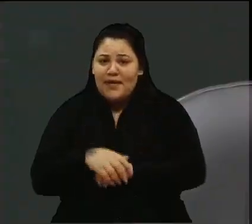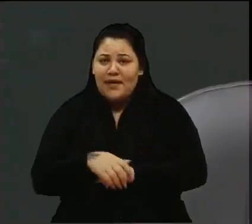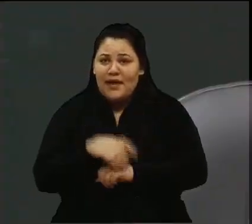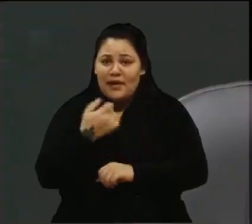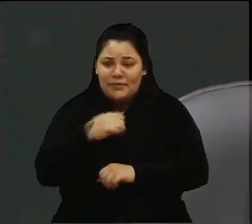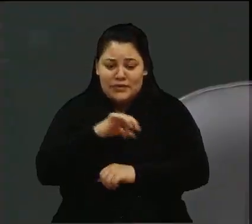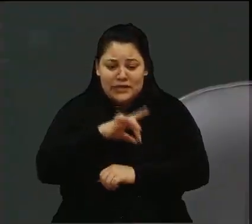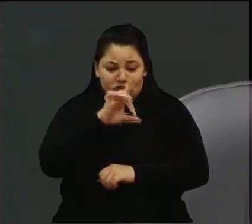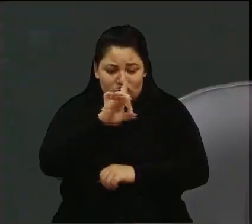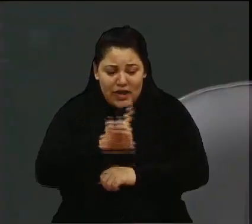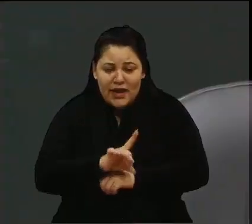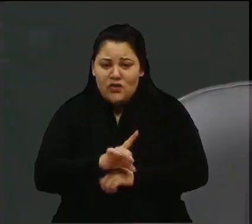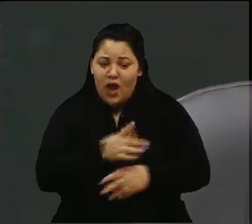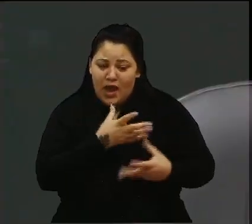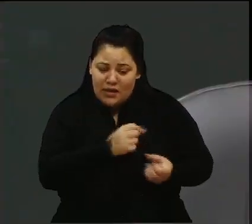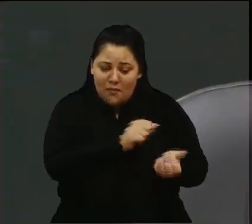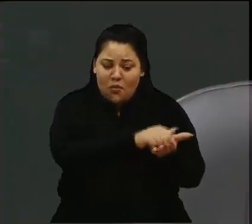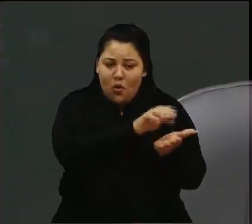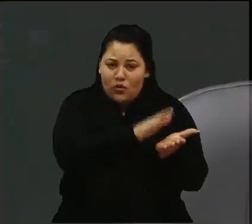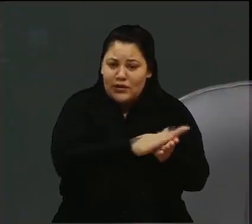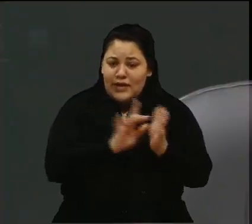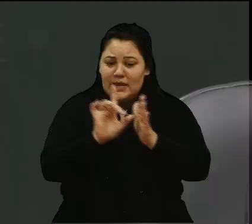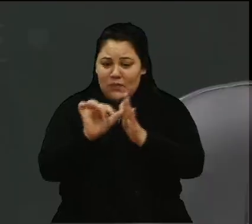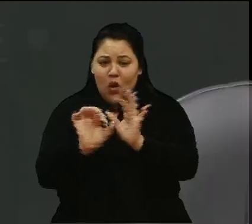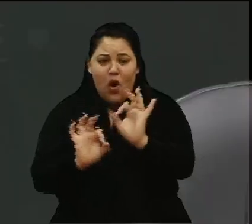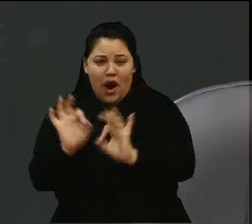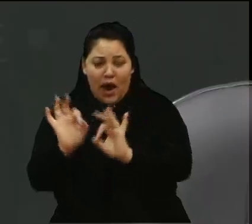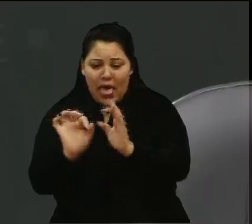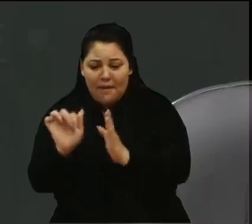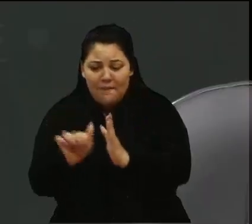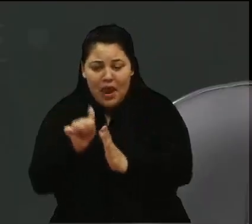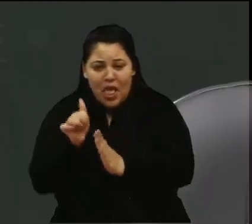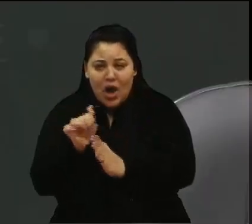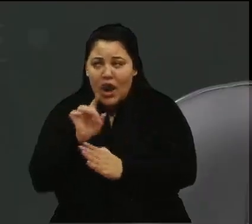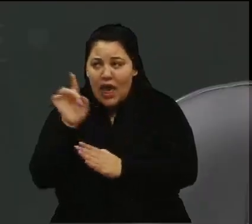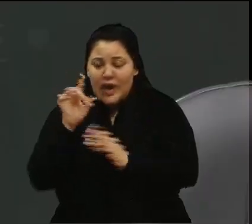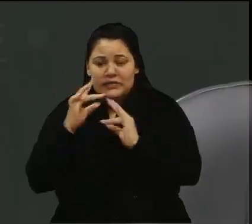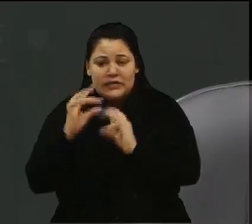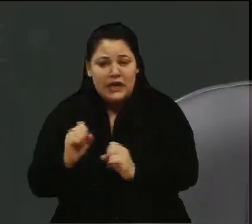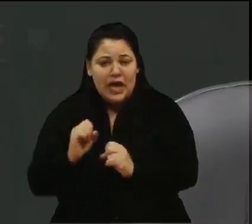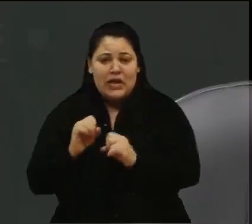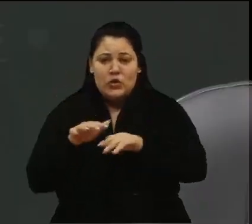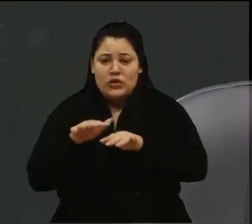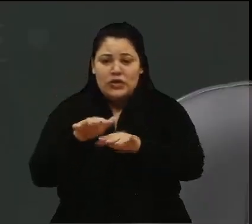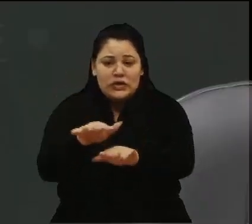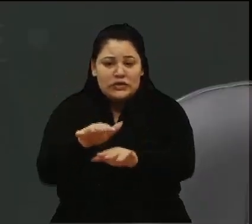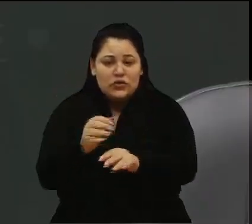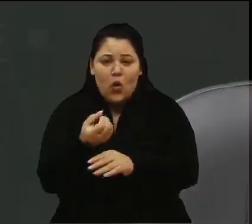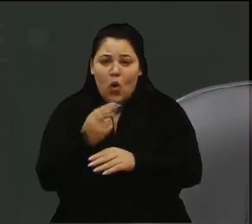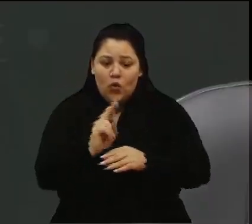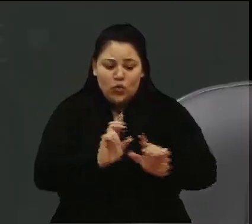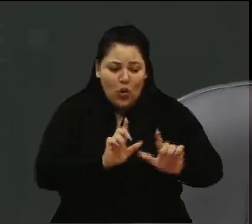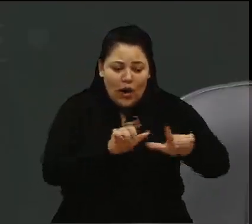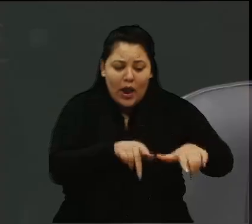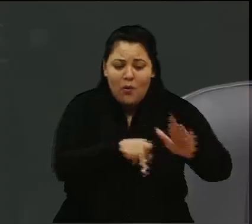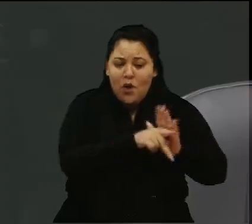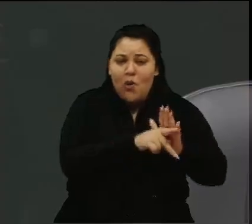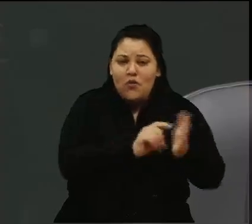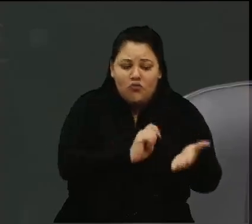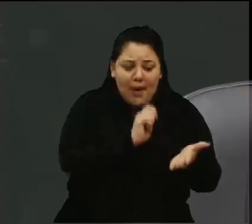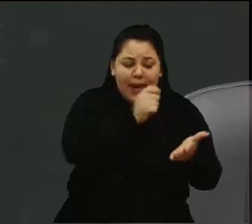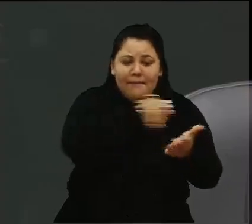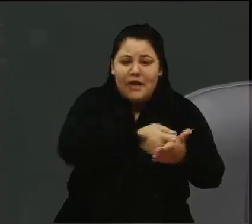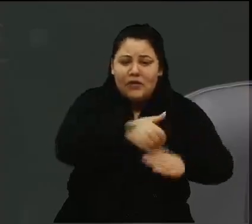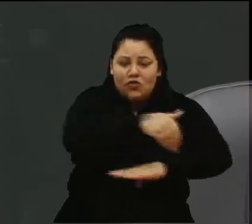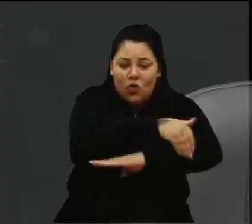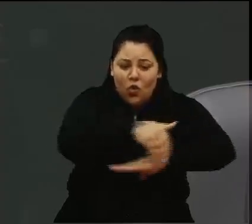ser notificada para posteriormente regularizar isso na Secretaria de Trânsito ou na sede do RECPay. Não é possível, porque a pessoa